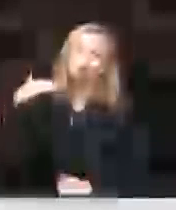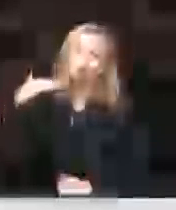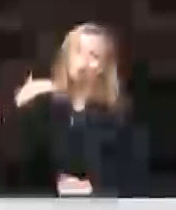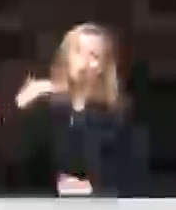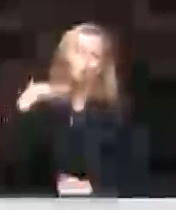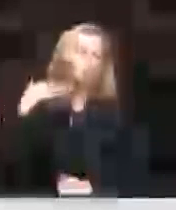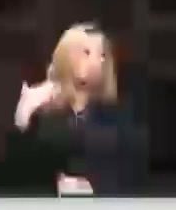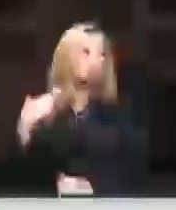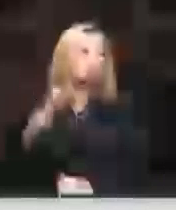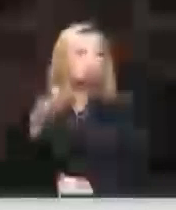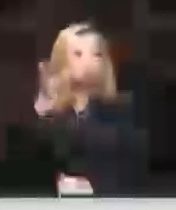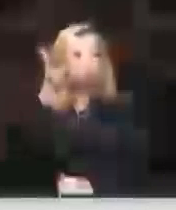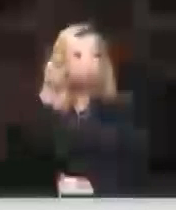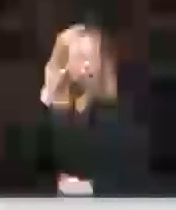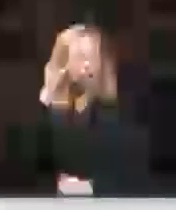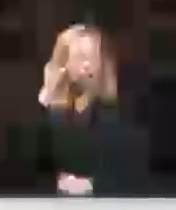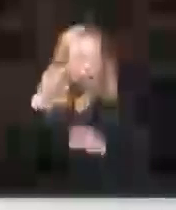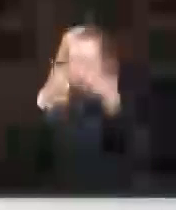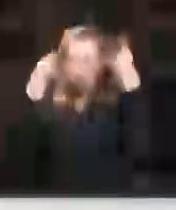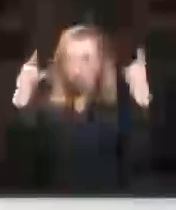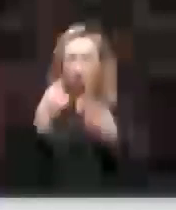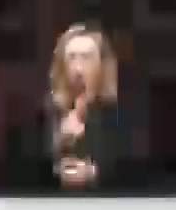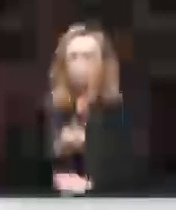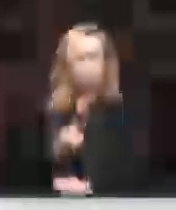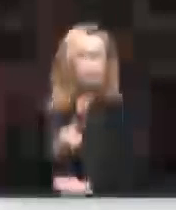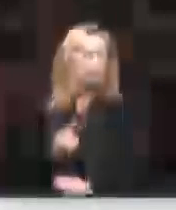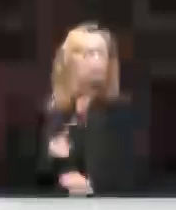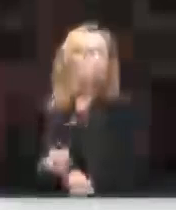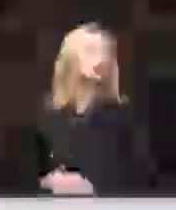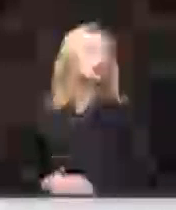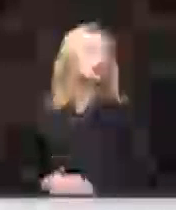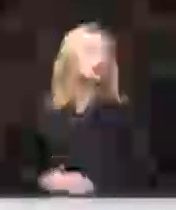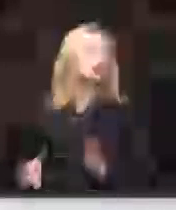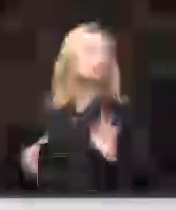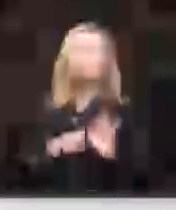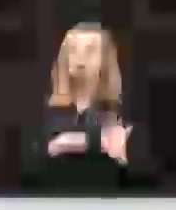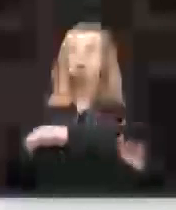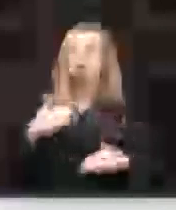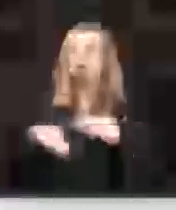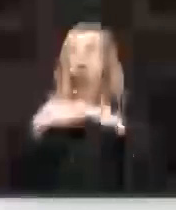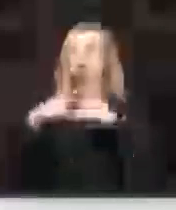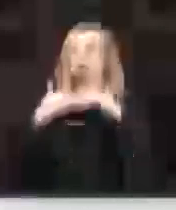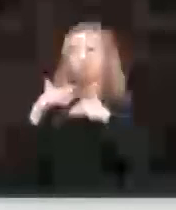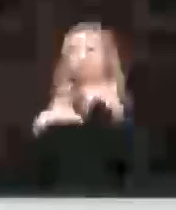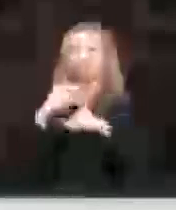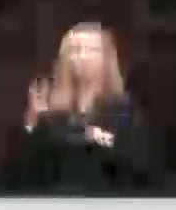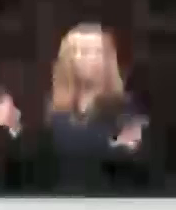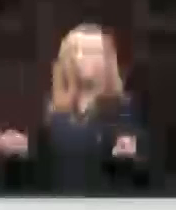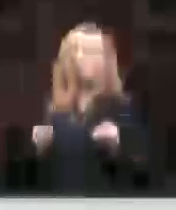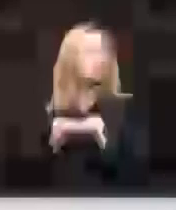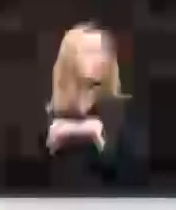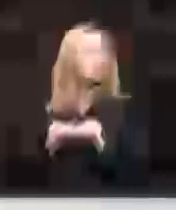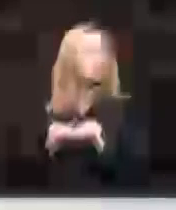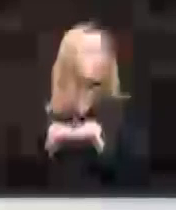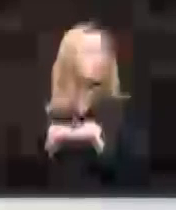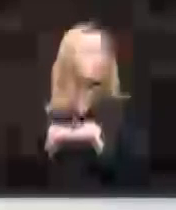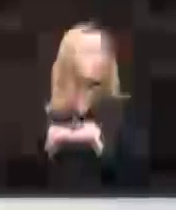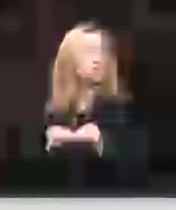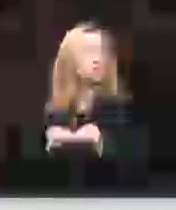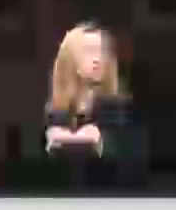os interesses do capital financeiro, em detrimento de um modelo de desenvolvimento que incorpore o conteúdo